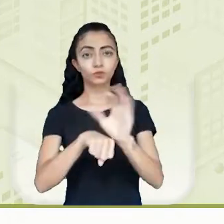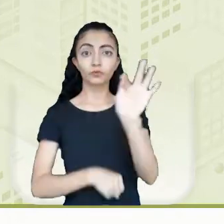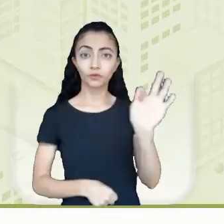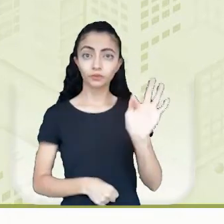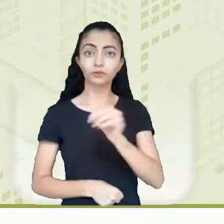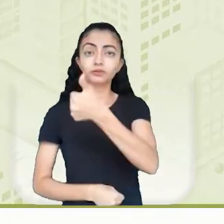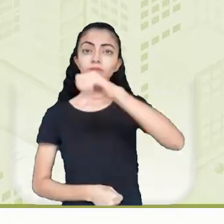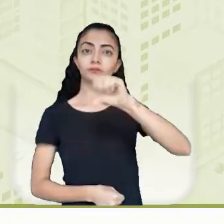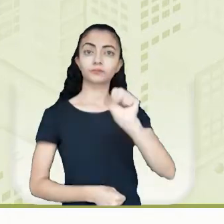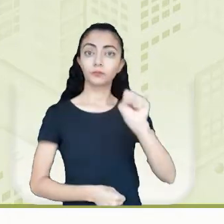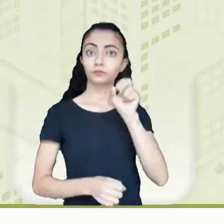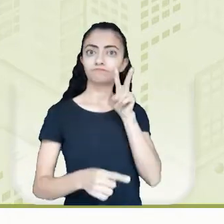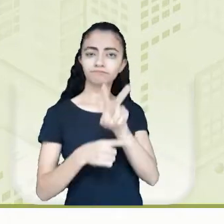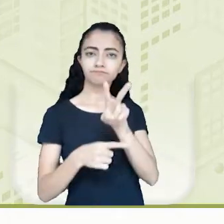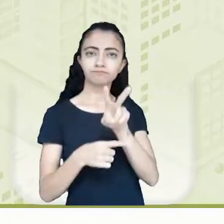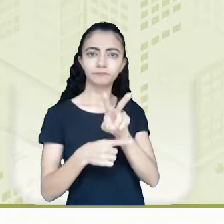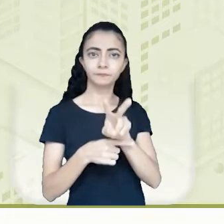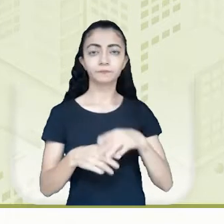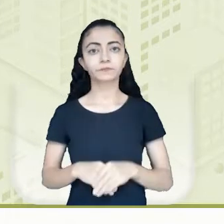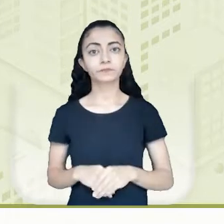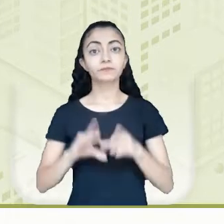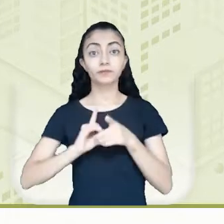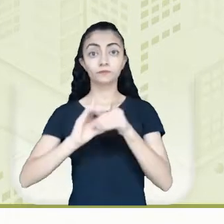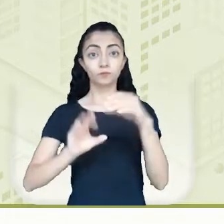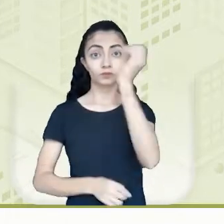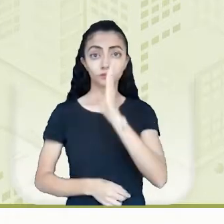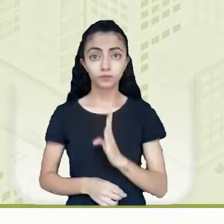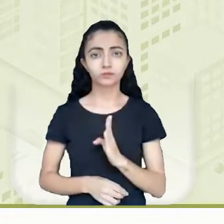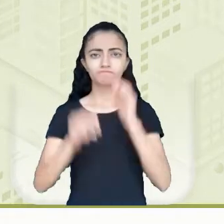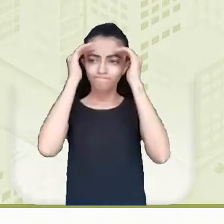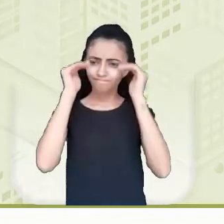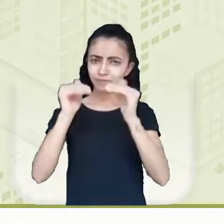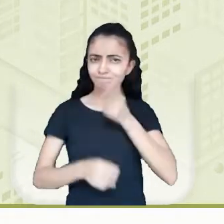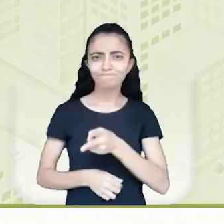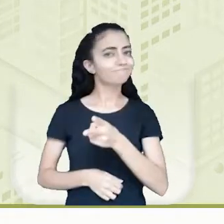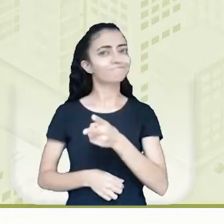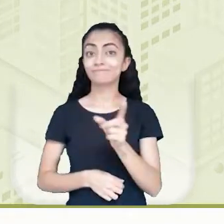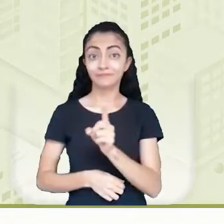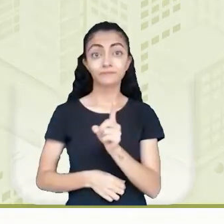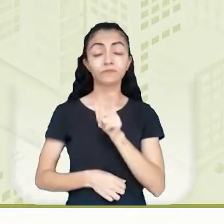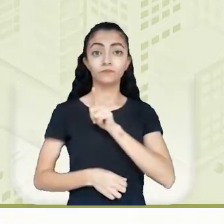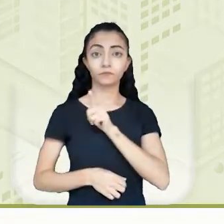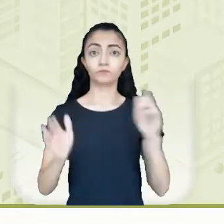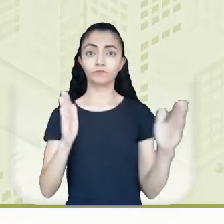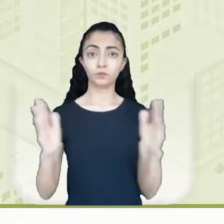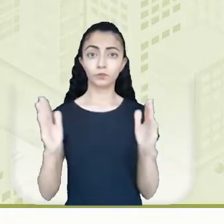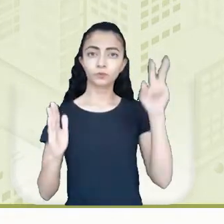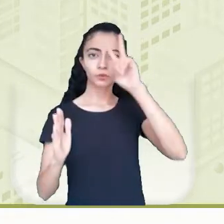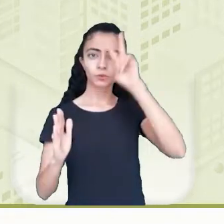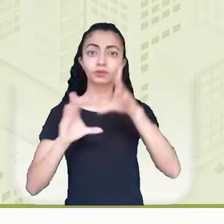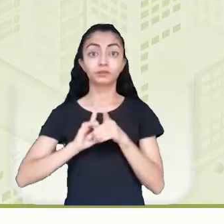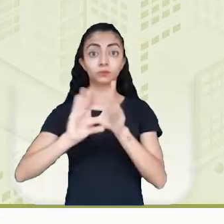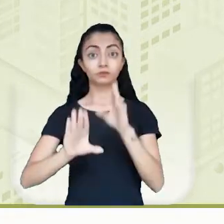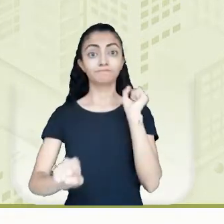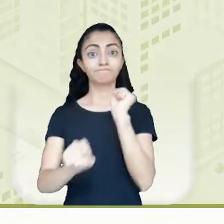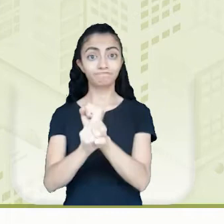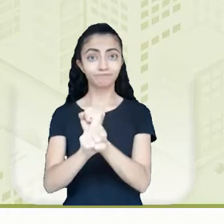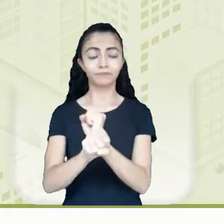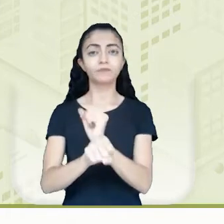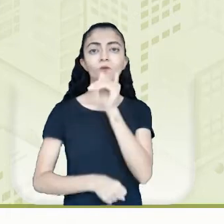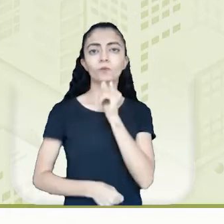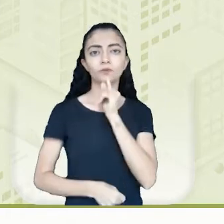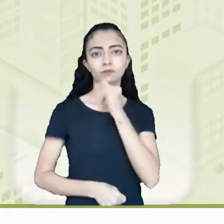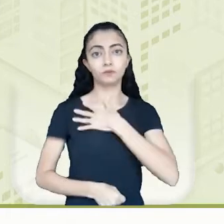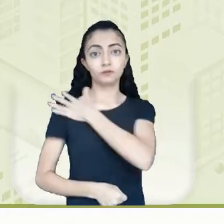Direito, garantido pela Constituição Federal de 1988, a democracia brasileira nem sempre foi respeitada e foi interrompida